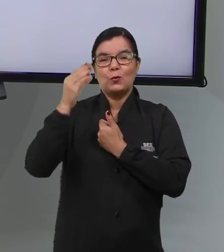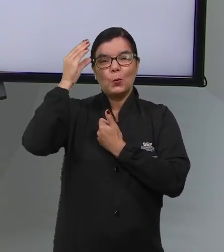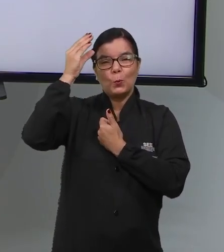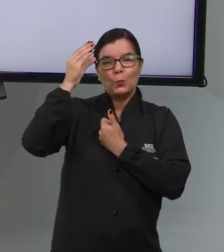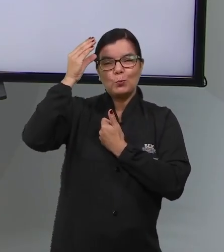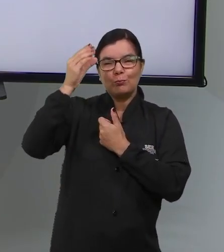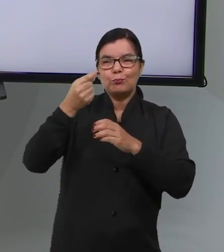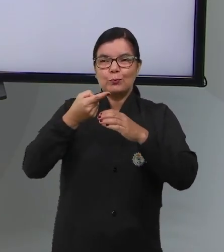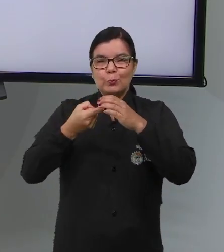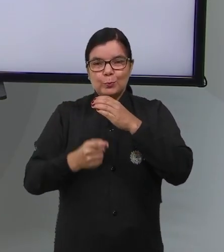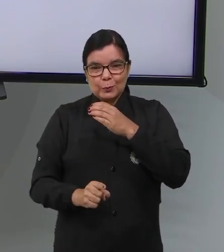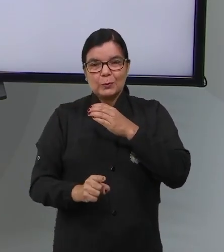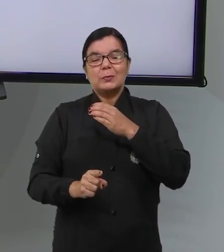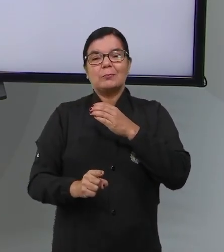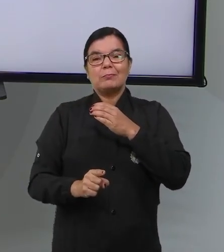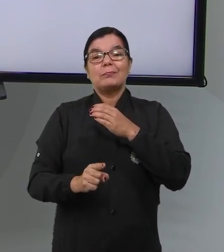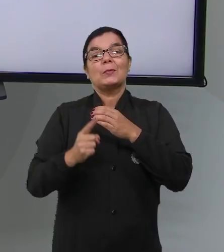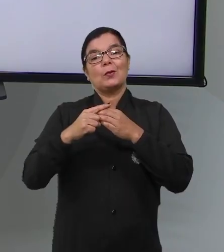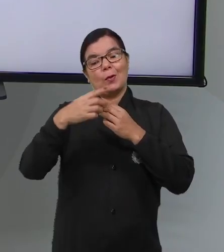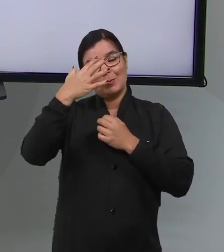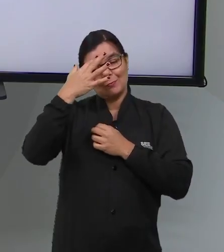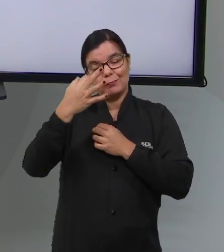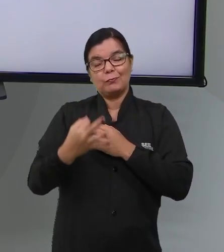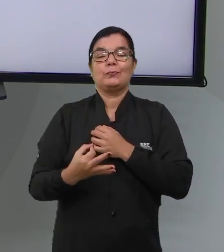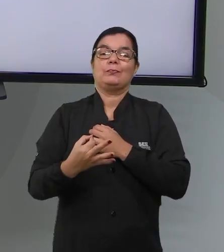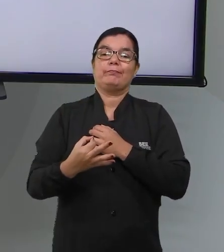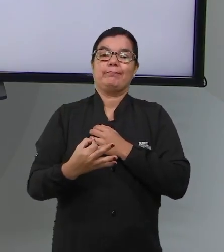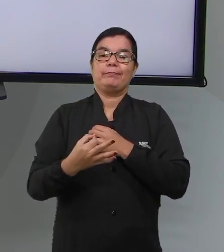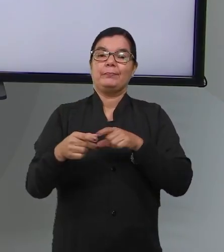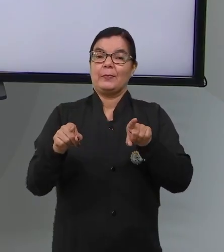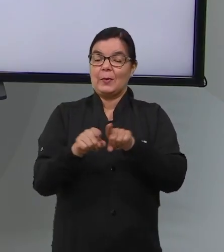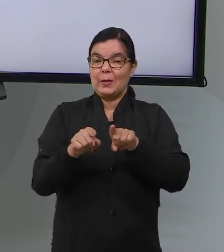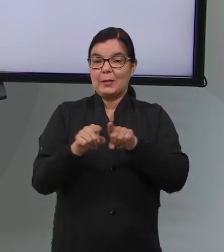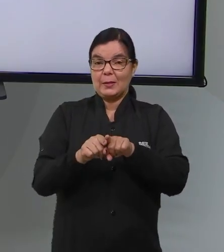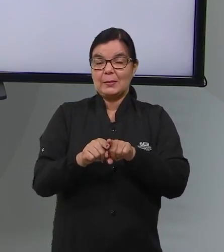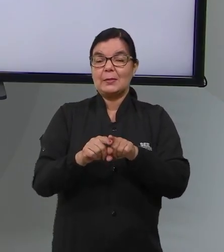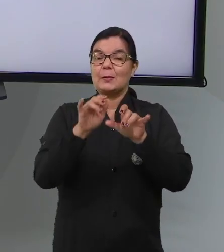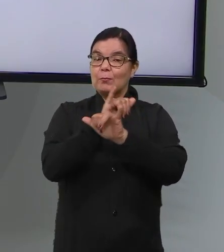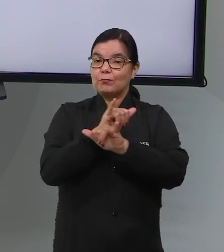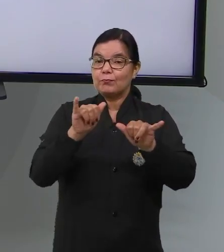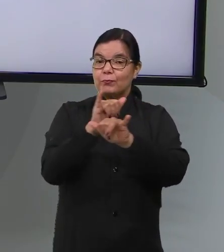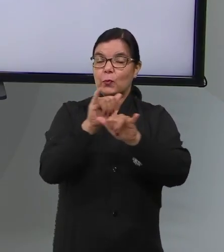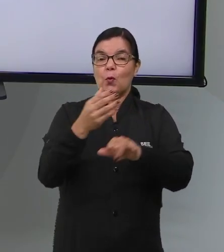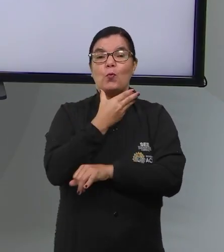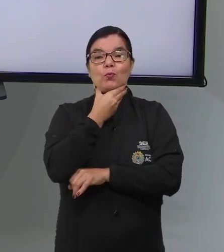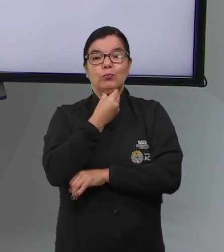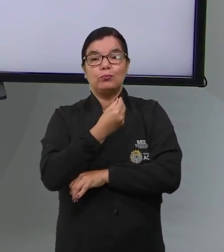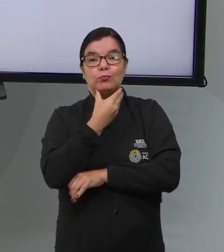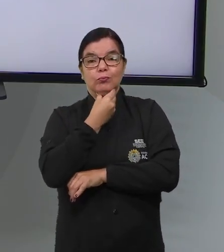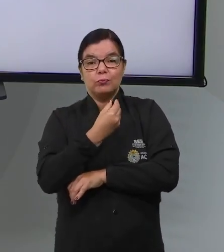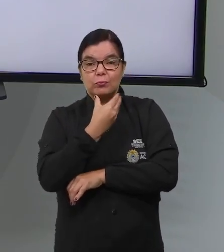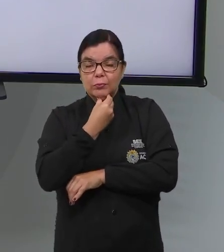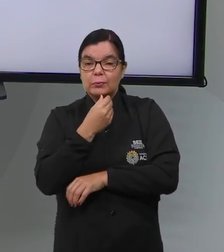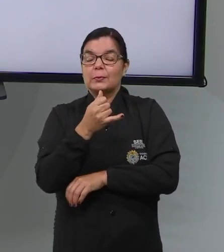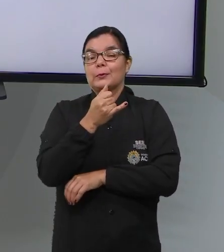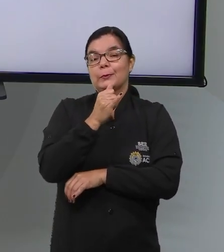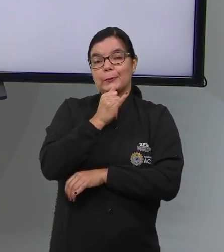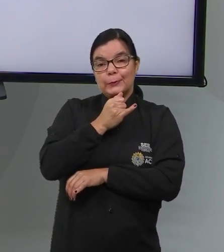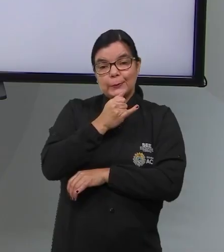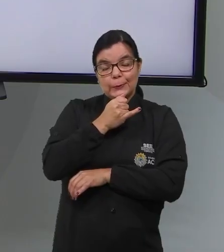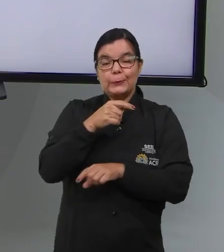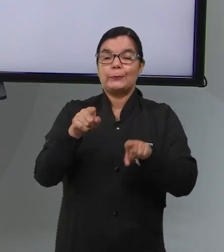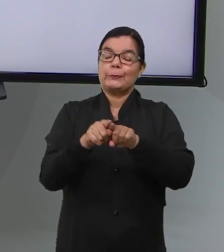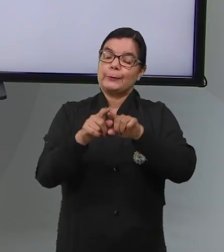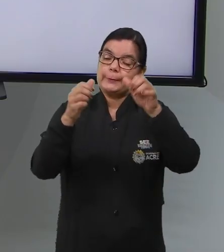mais profundo, caindo justamente nessas fake news, concebendo, lamentavelmente,